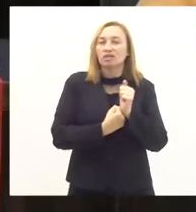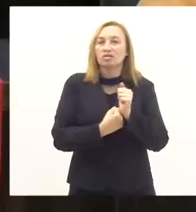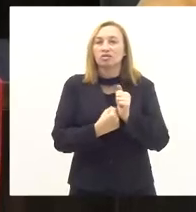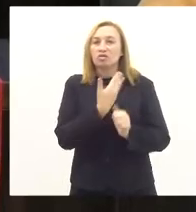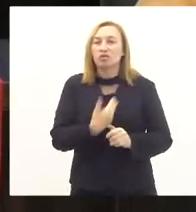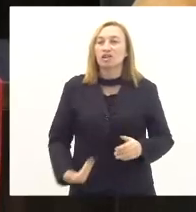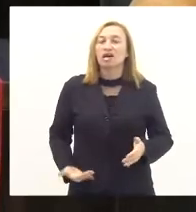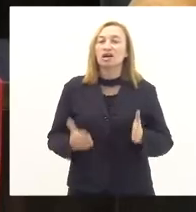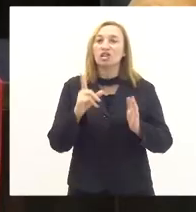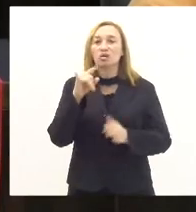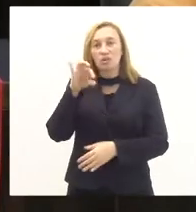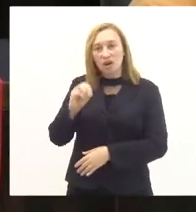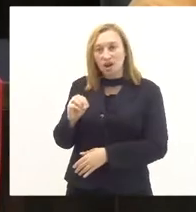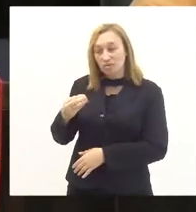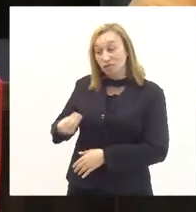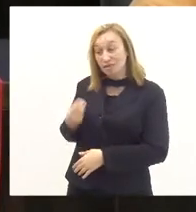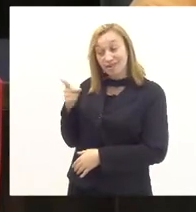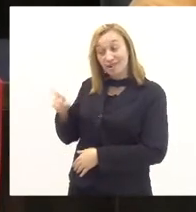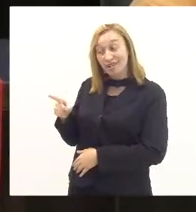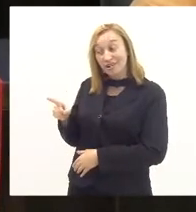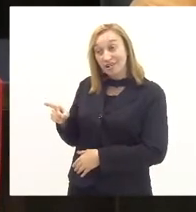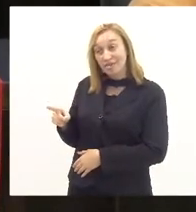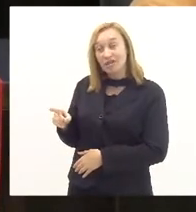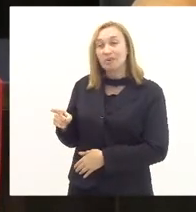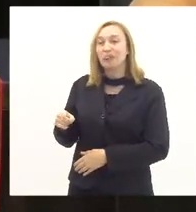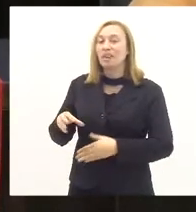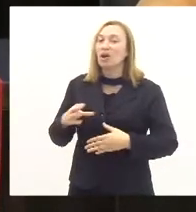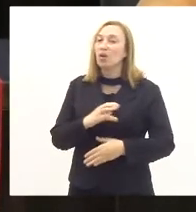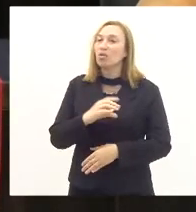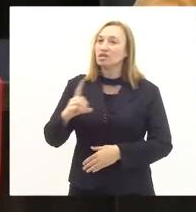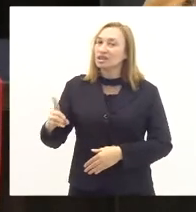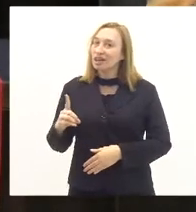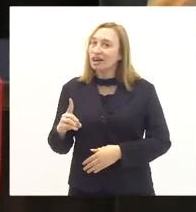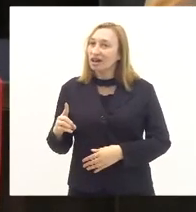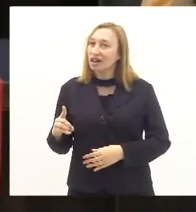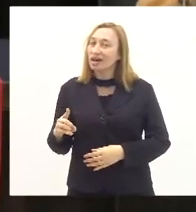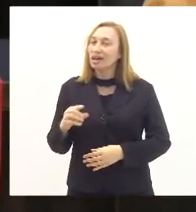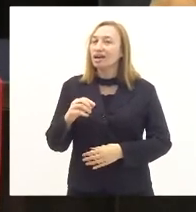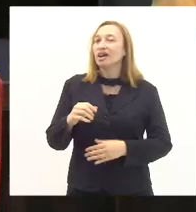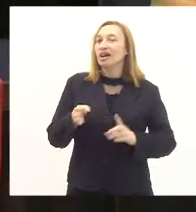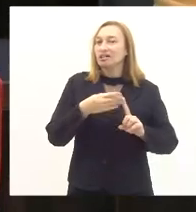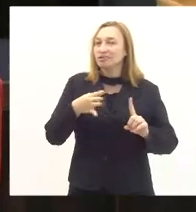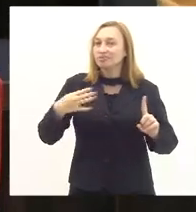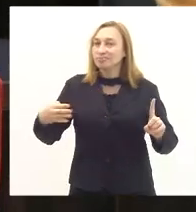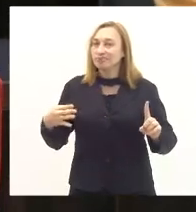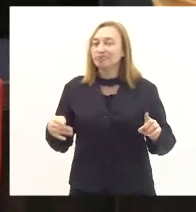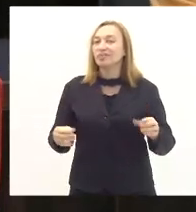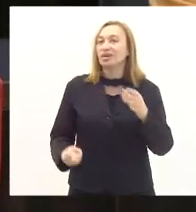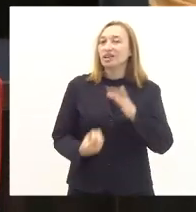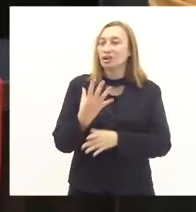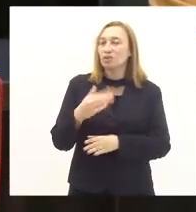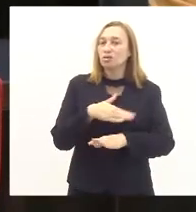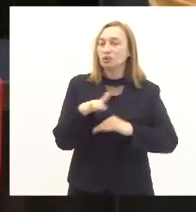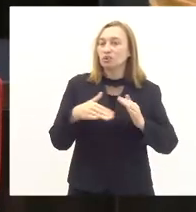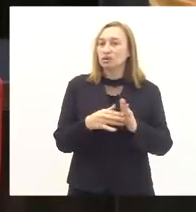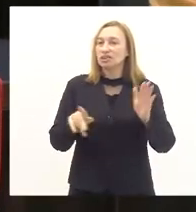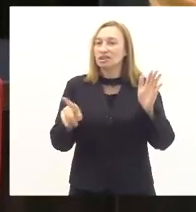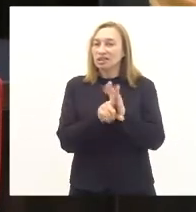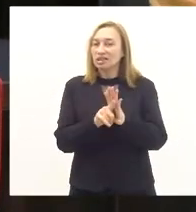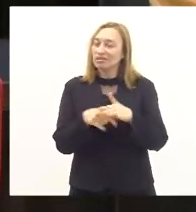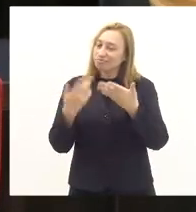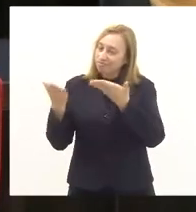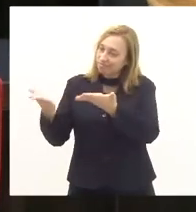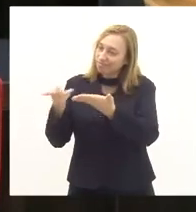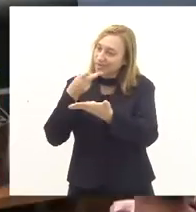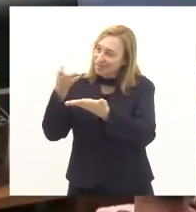E o Cláudio Nascimento, que está aqui, além de coordenar as paradas LGBTI, é coautor dessas leis todas. Cláudio, a palavra